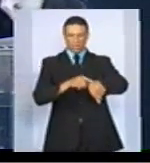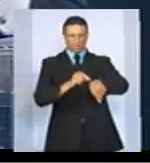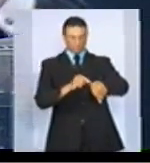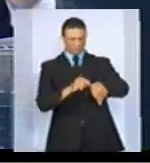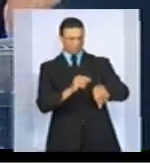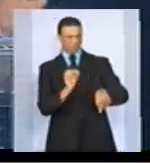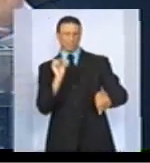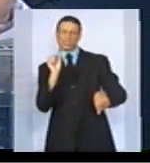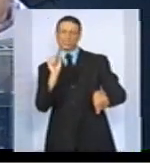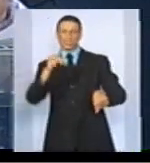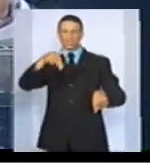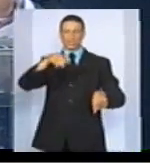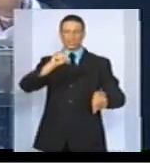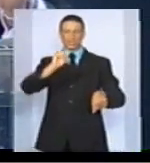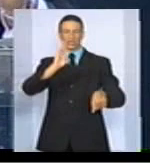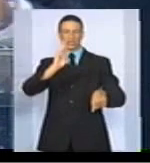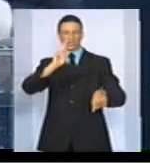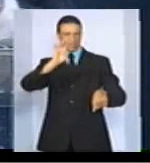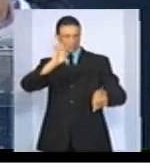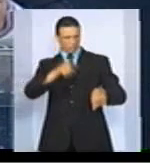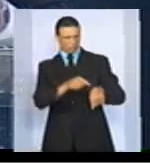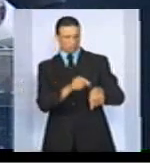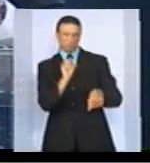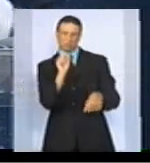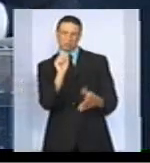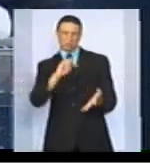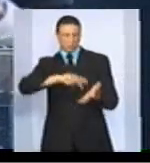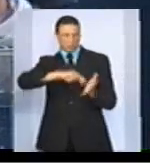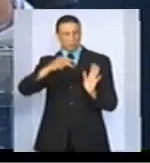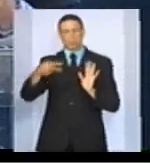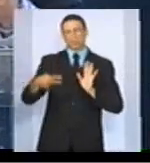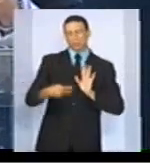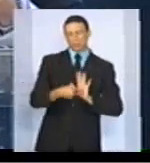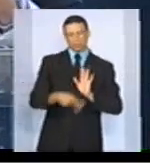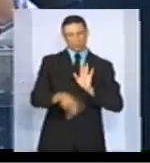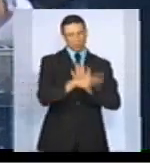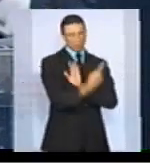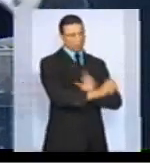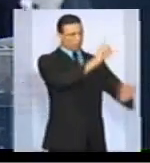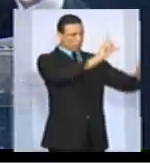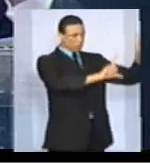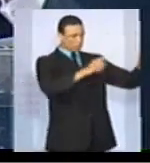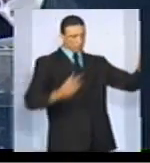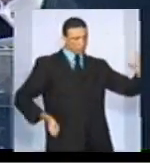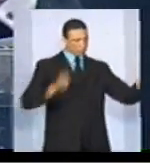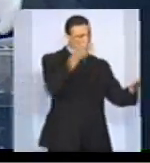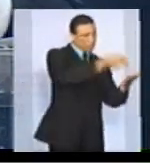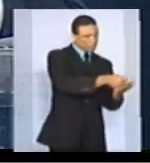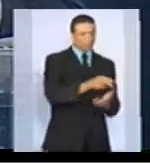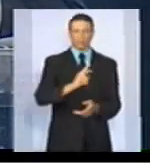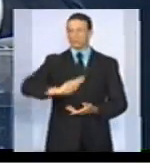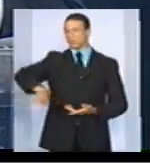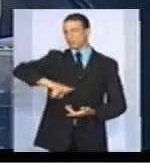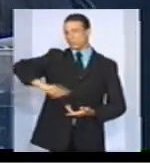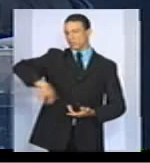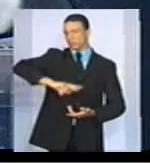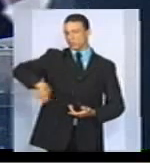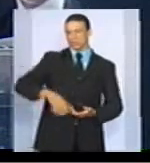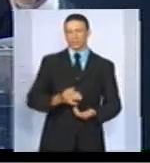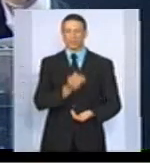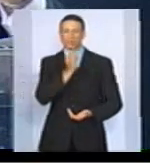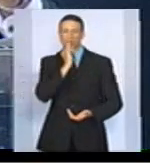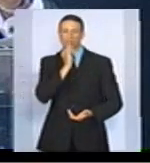esse horário nobre é um conceito de radiofusão Tesoura Nobre não é um conceito de TV por assinatura na determinados canais horário nobres são